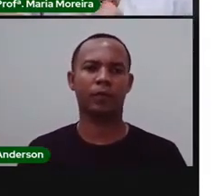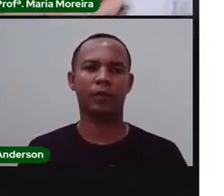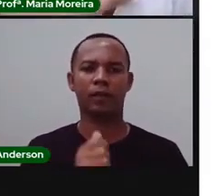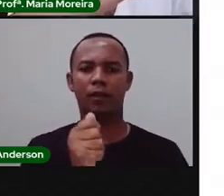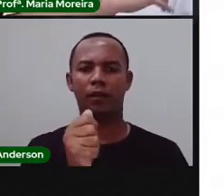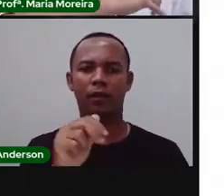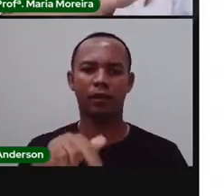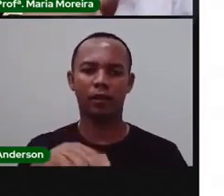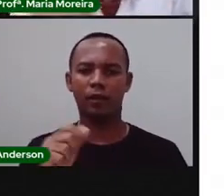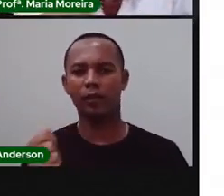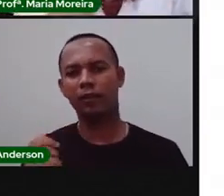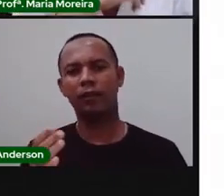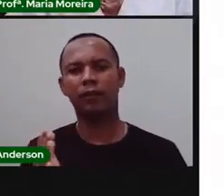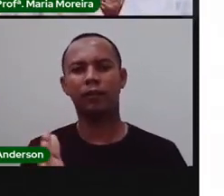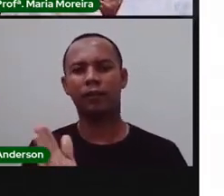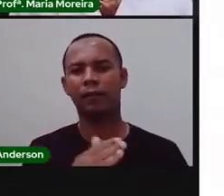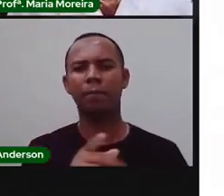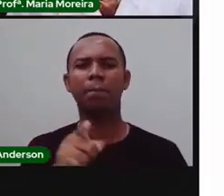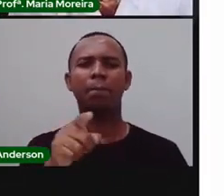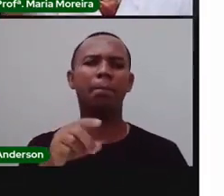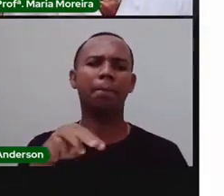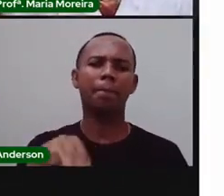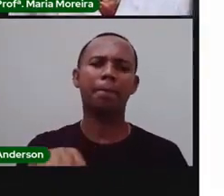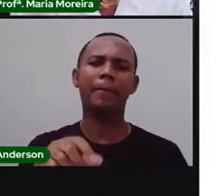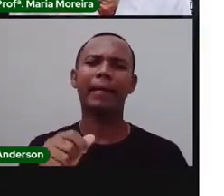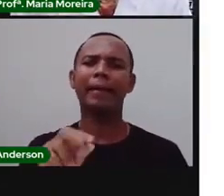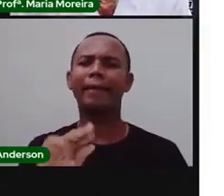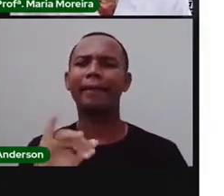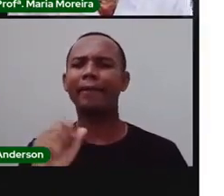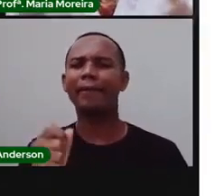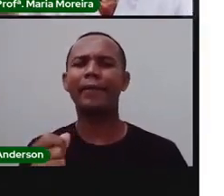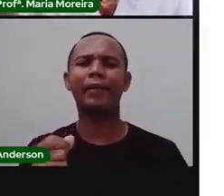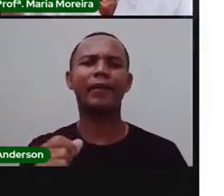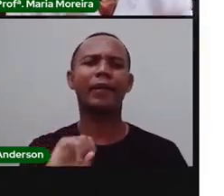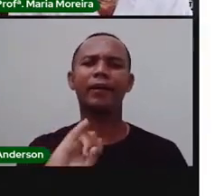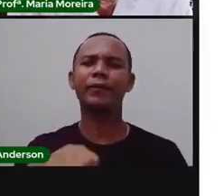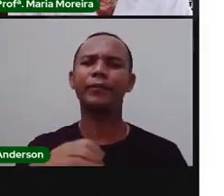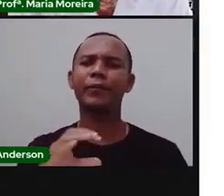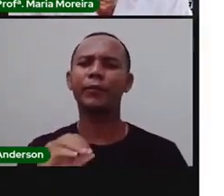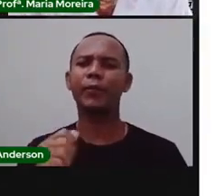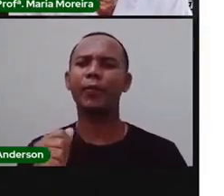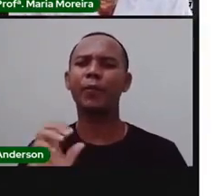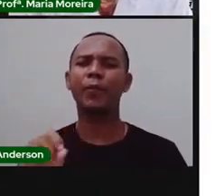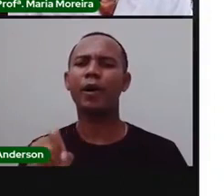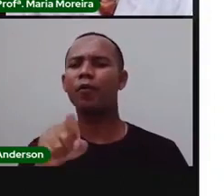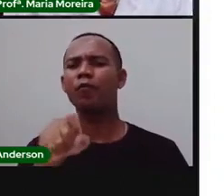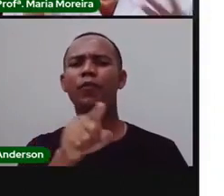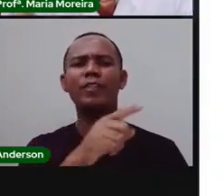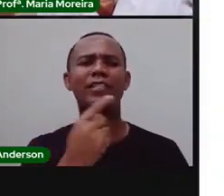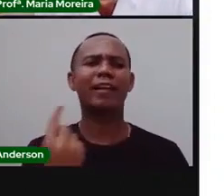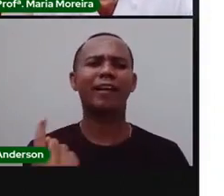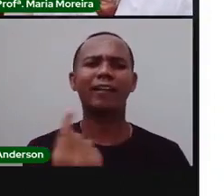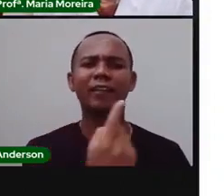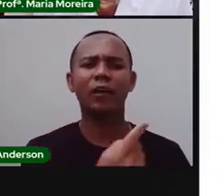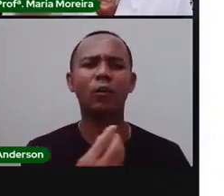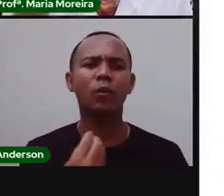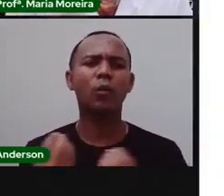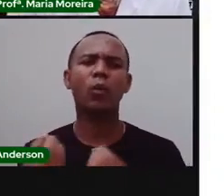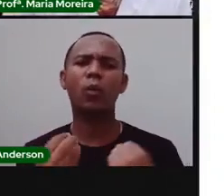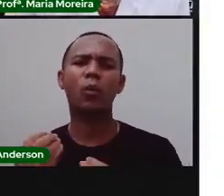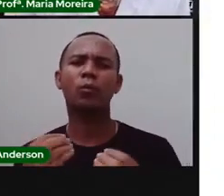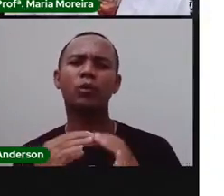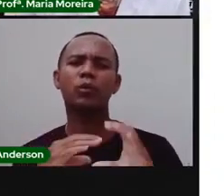Ana, Mariana, João, Francisco, Jackson, e vocês? Quais os meios